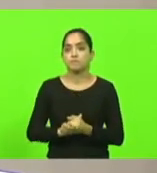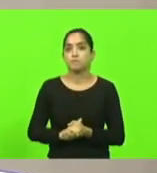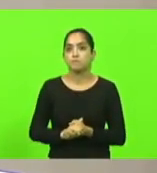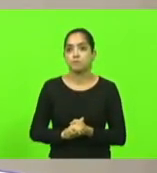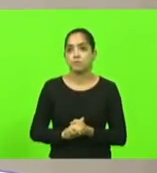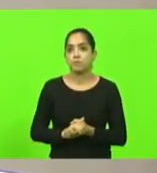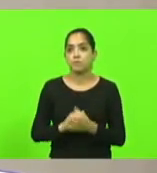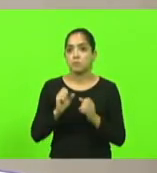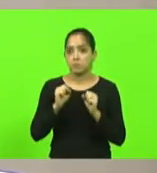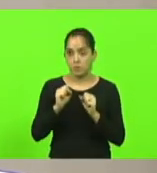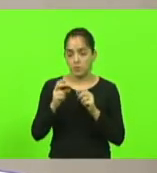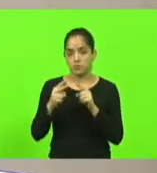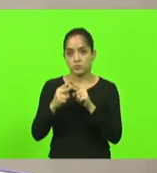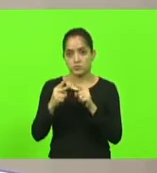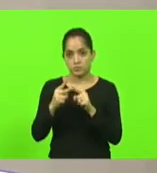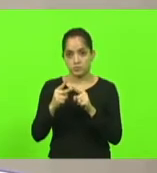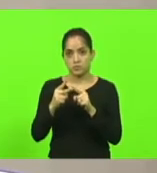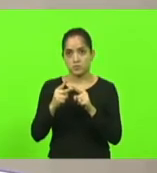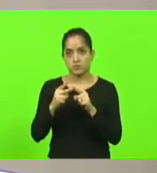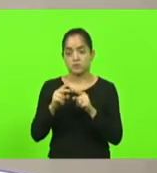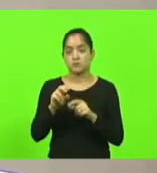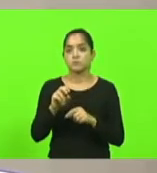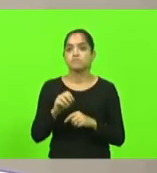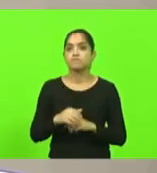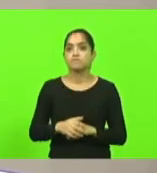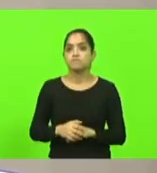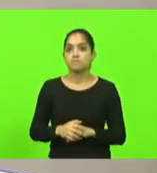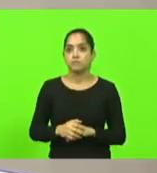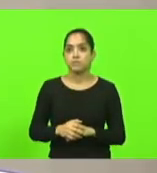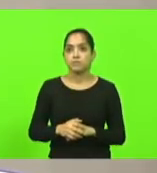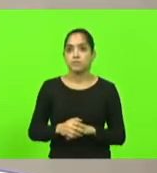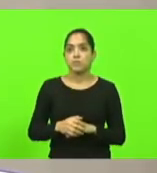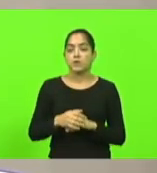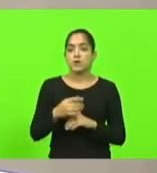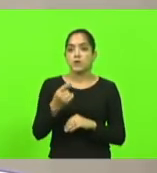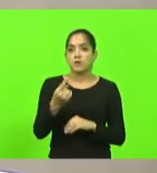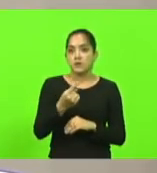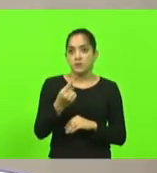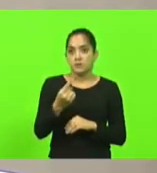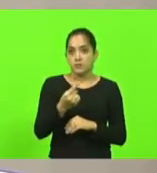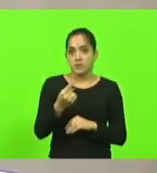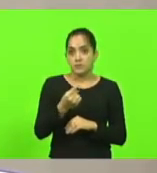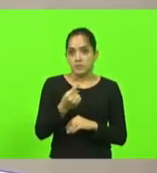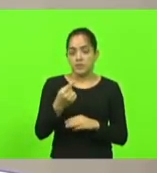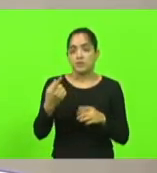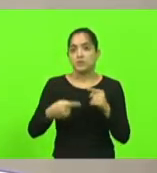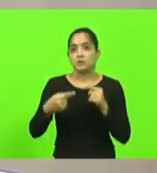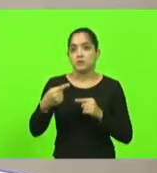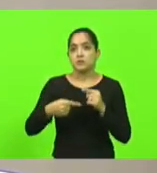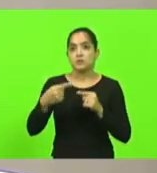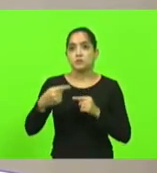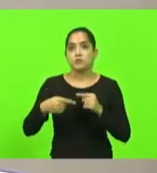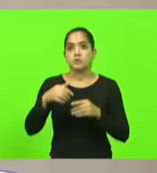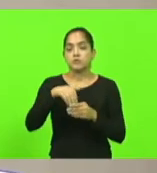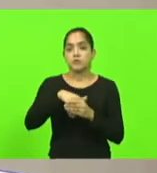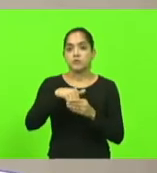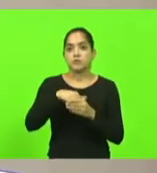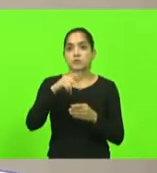Podemos apreciar as duas? Ok. Primeiro, então, em discussão e votação,